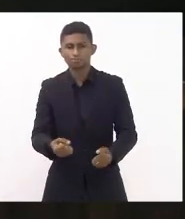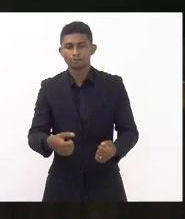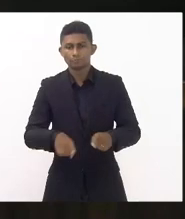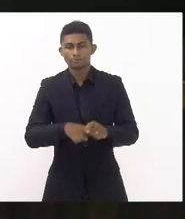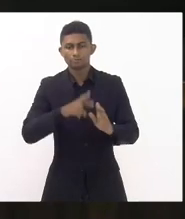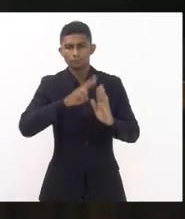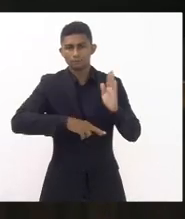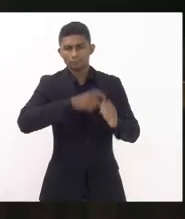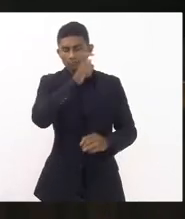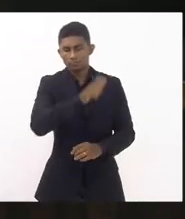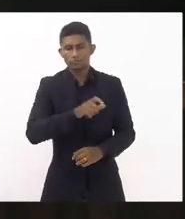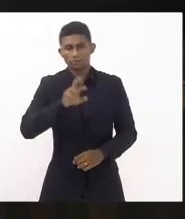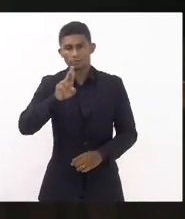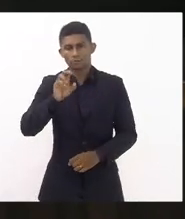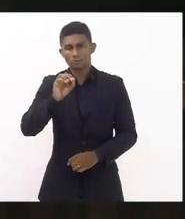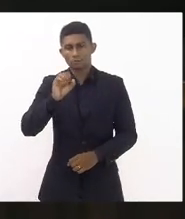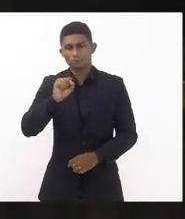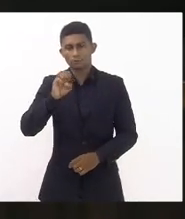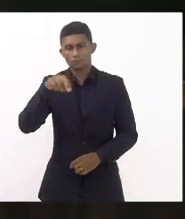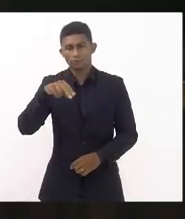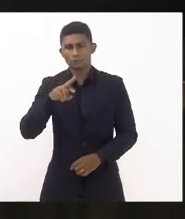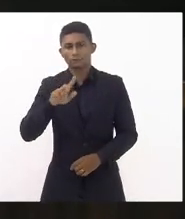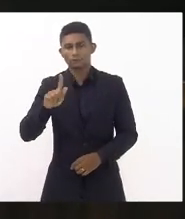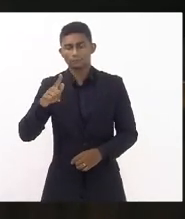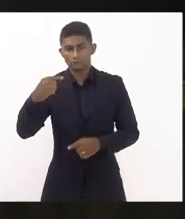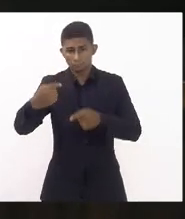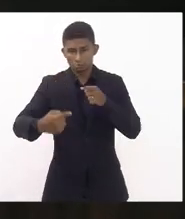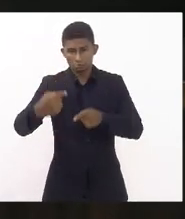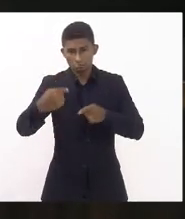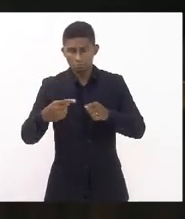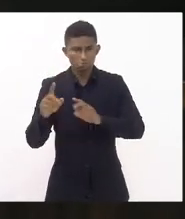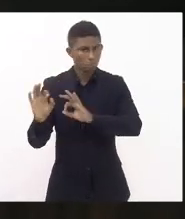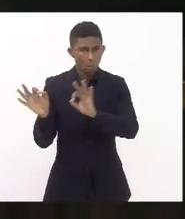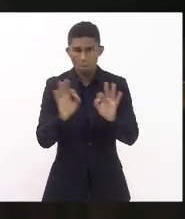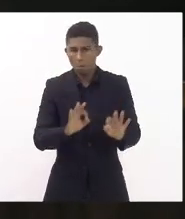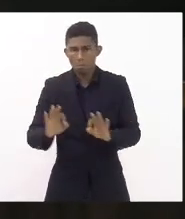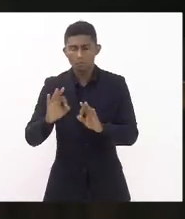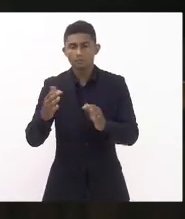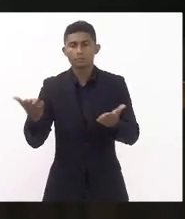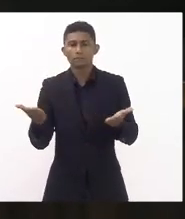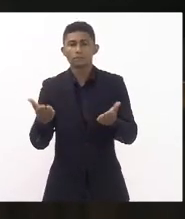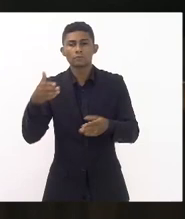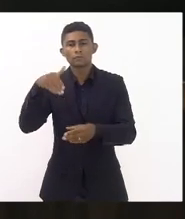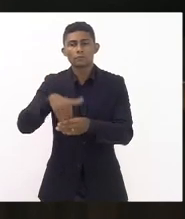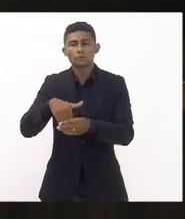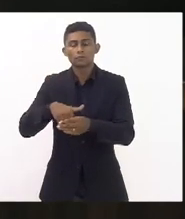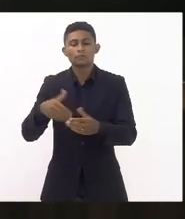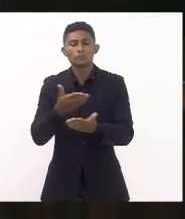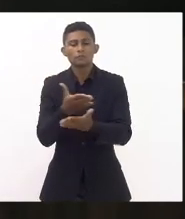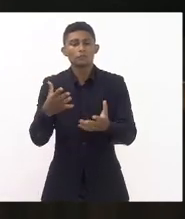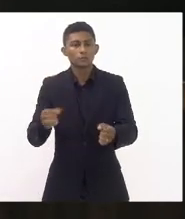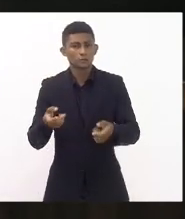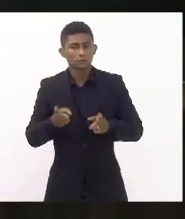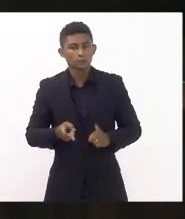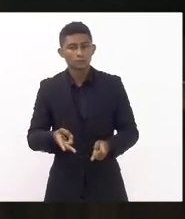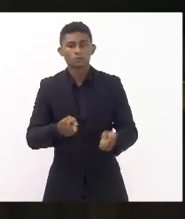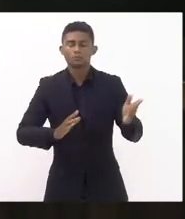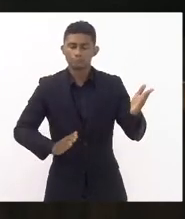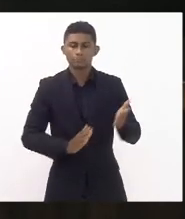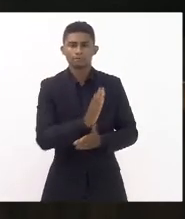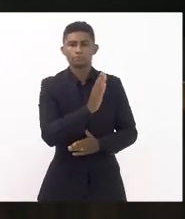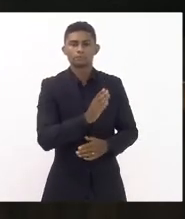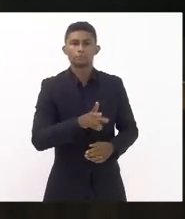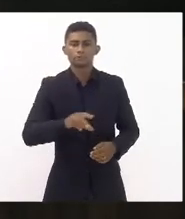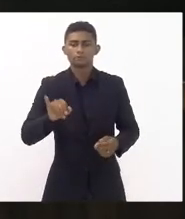Relator, deputado Rosenberg Rey. Em discussão, não havendo o que querer discutir, encerrada a discussão e votação. Senhores que aprovam, permaneçam como estão, aprovado,